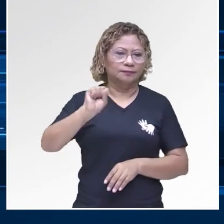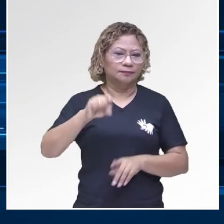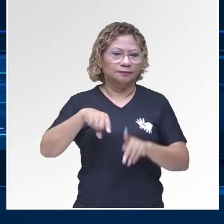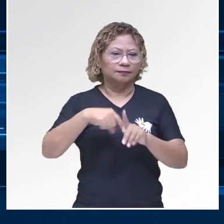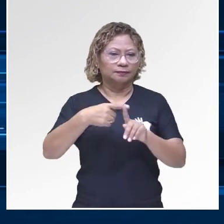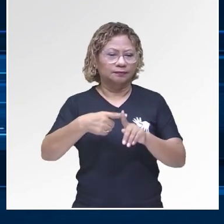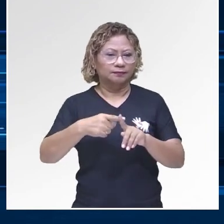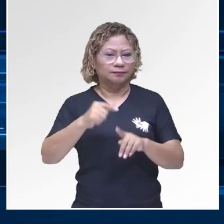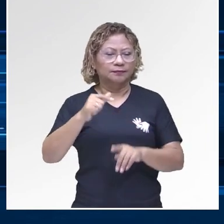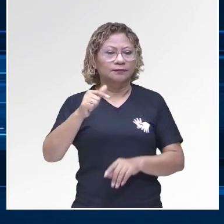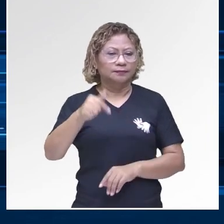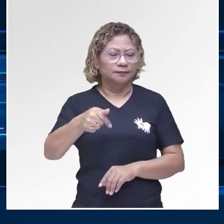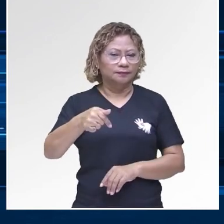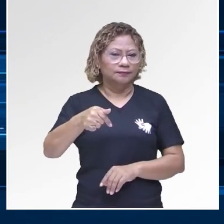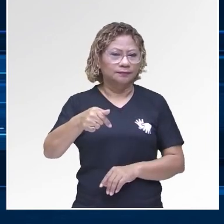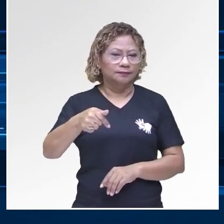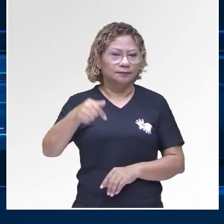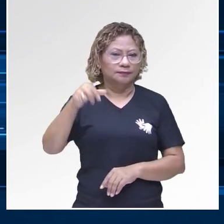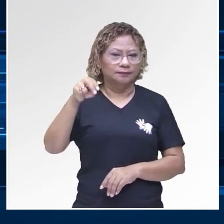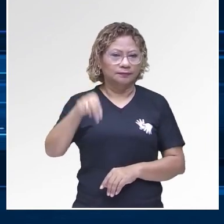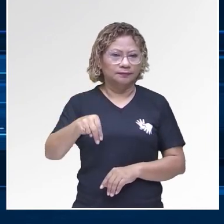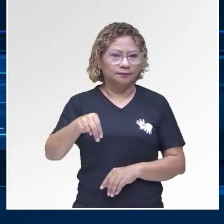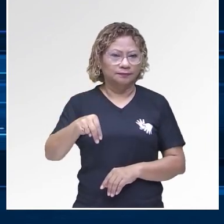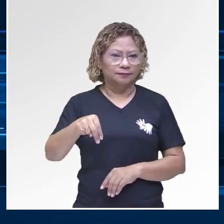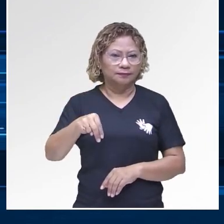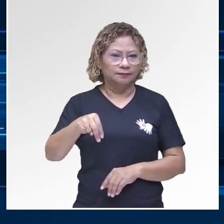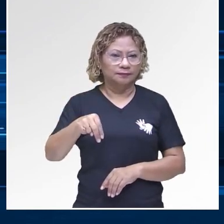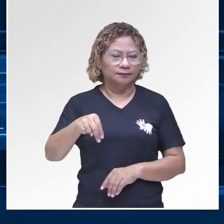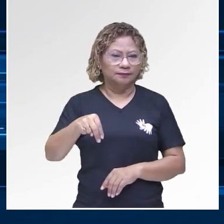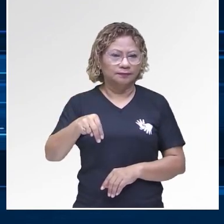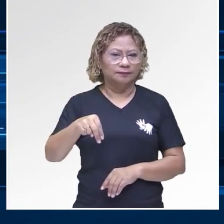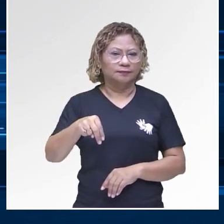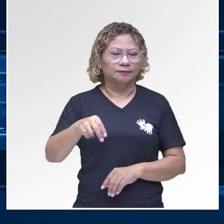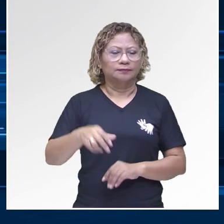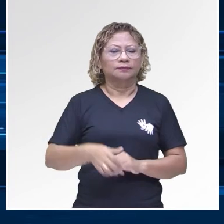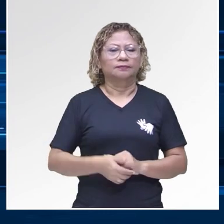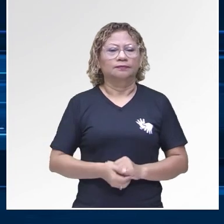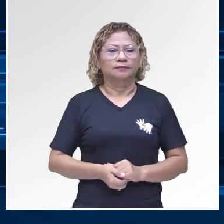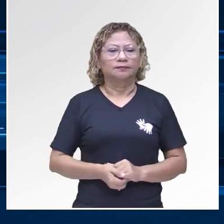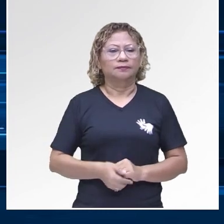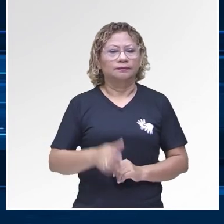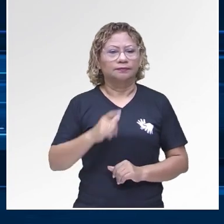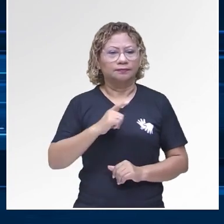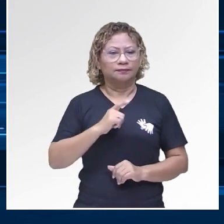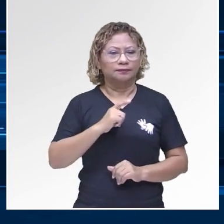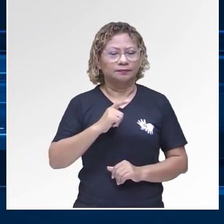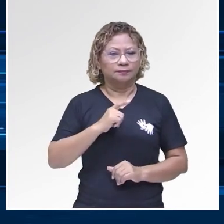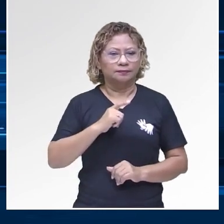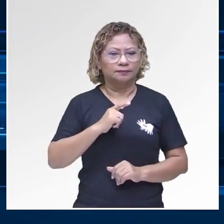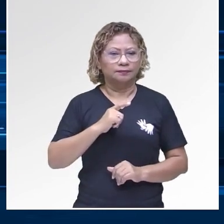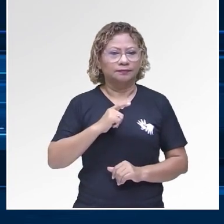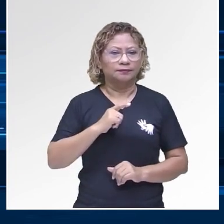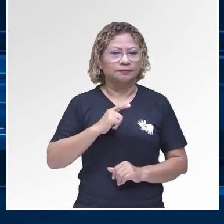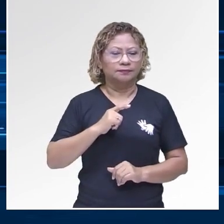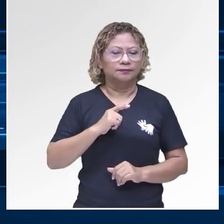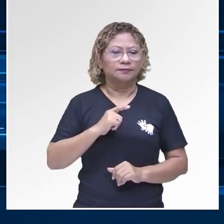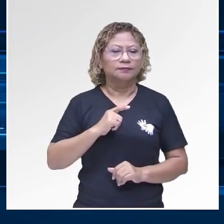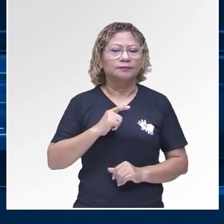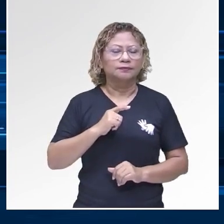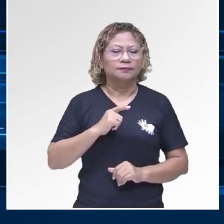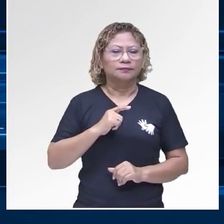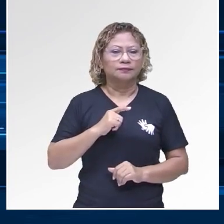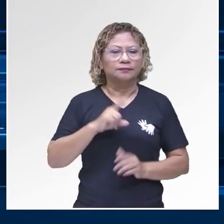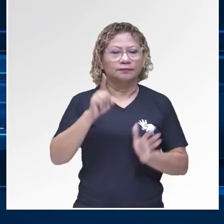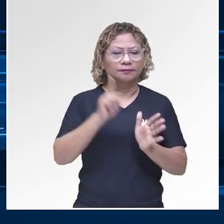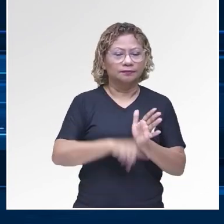e subtraímos de 994. Então, eu vou ter isso daqui, ó, 994 menos 98. Isso daqui